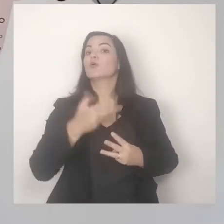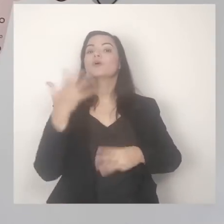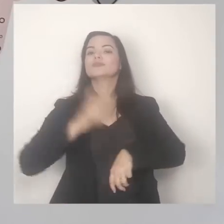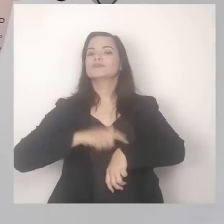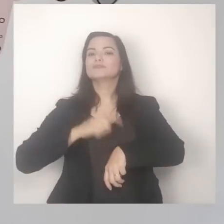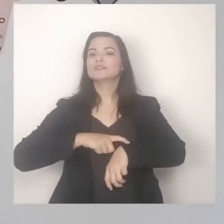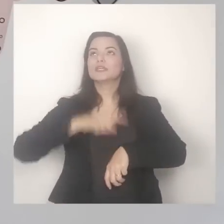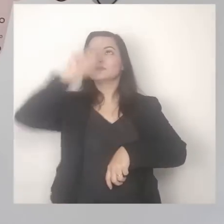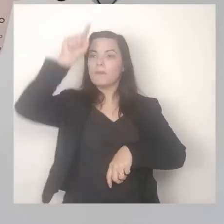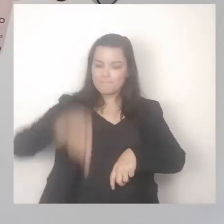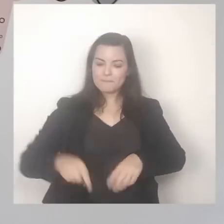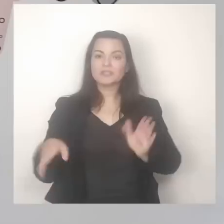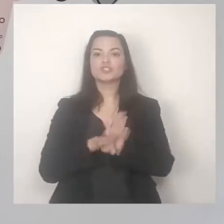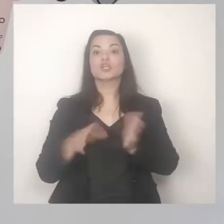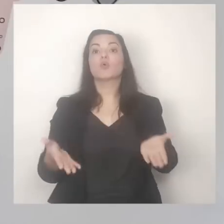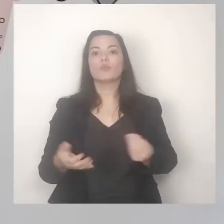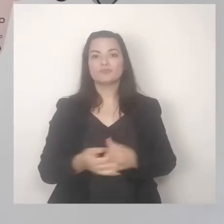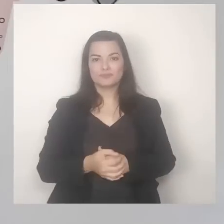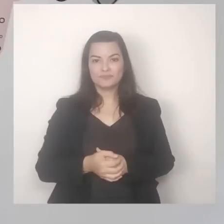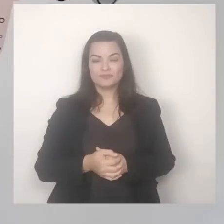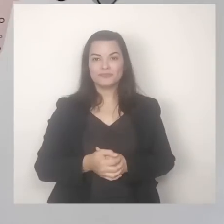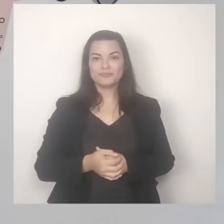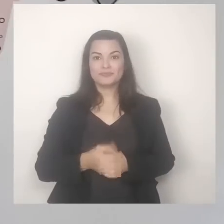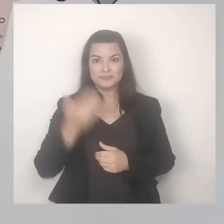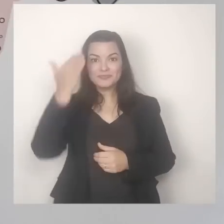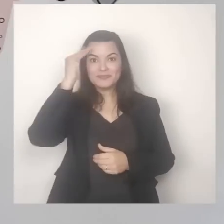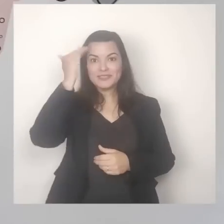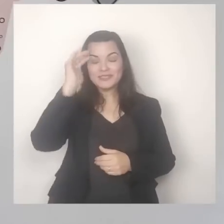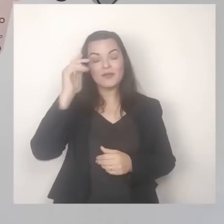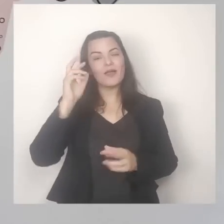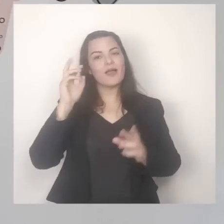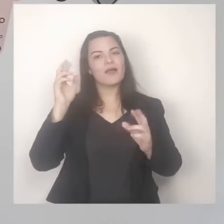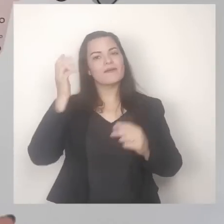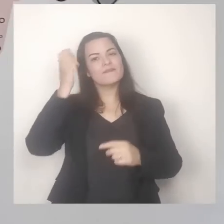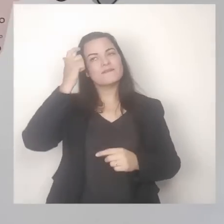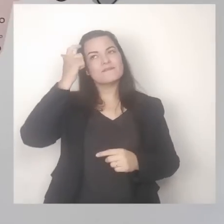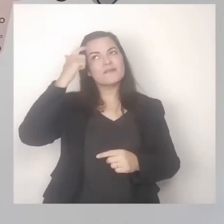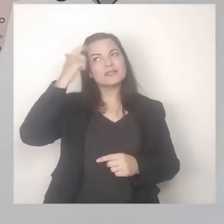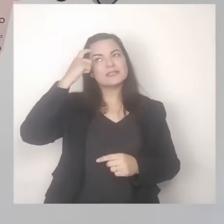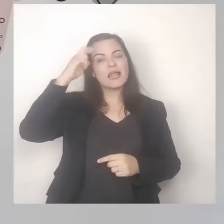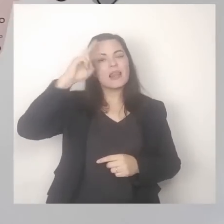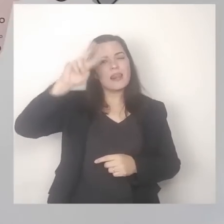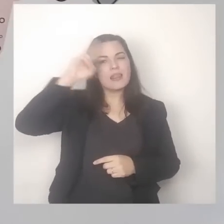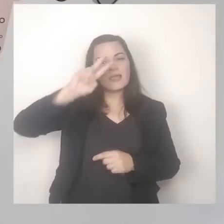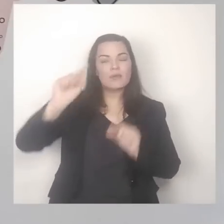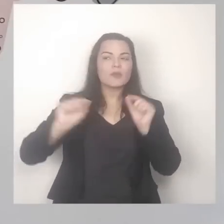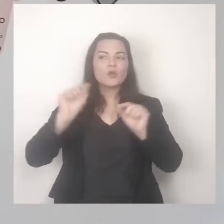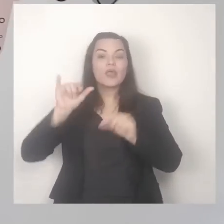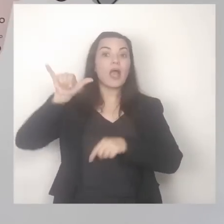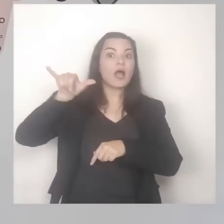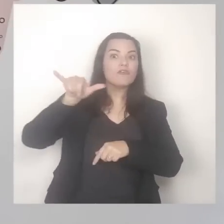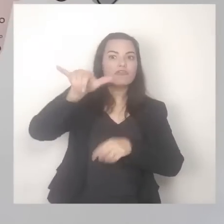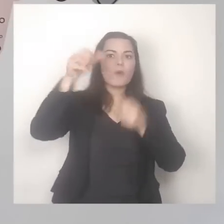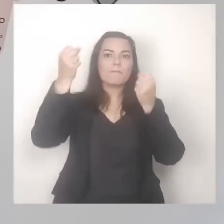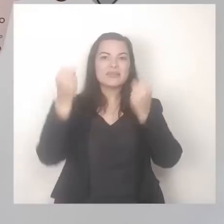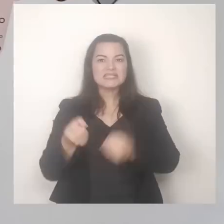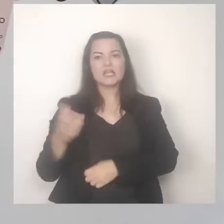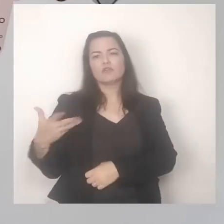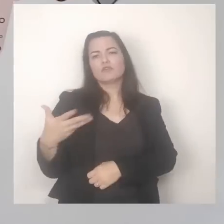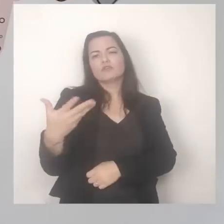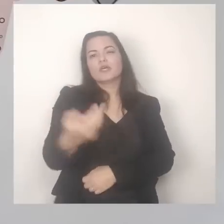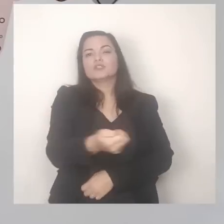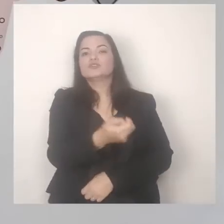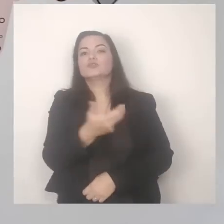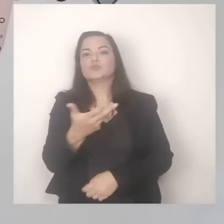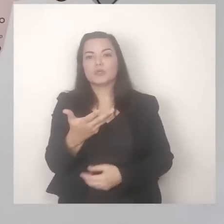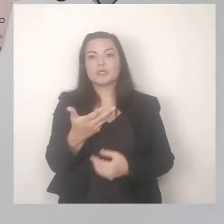quanto tempo elas demoram para chegar no chão, correlacionando isso com o peso dos aviões e a velocidade